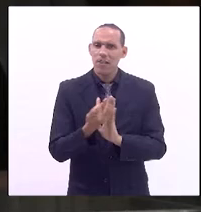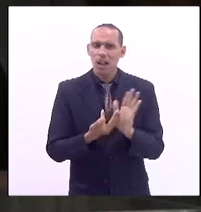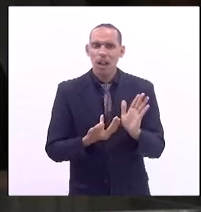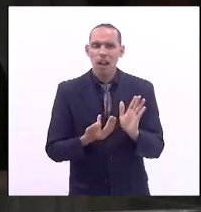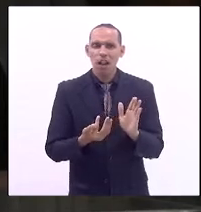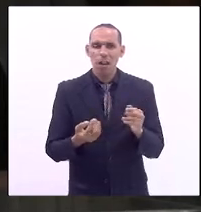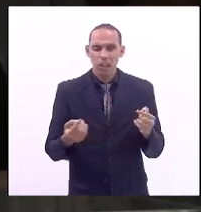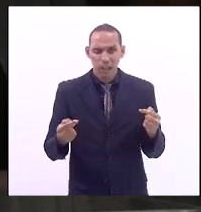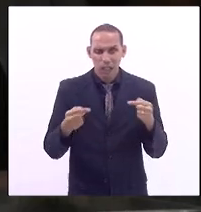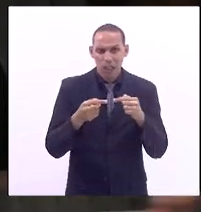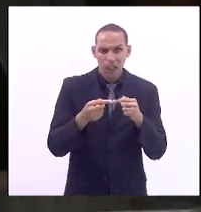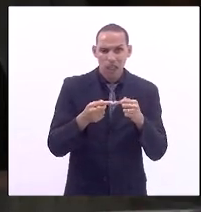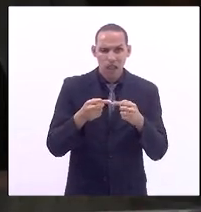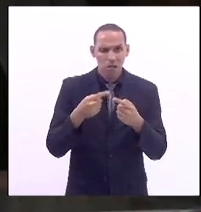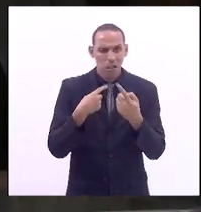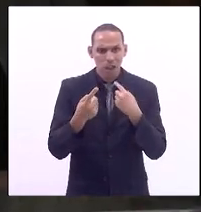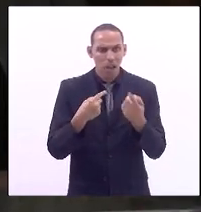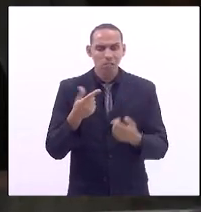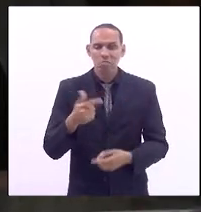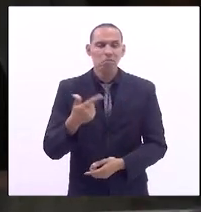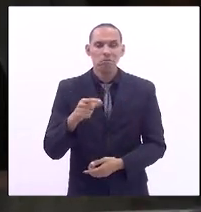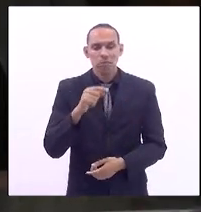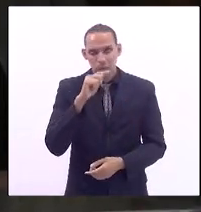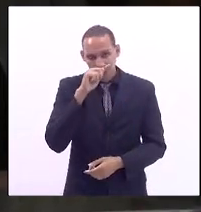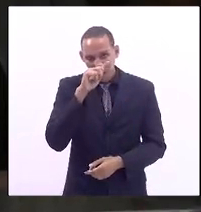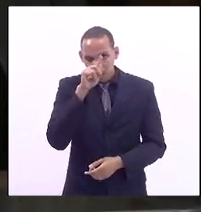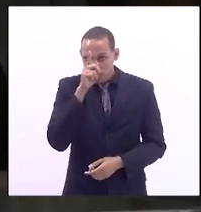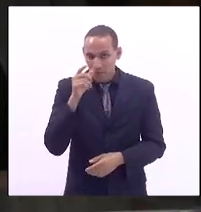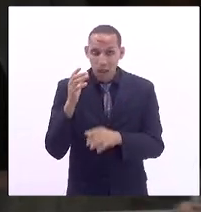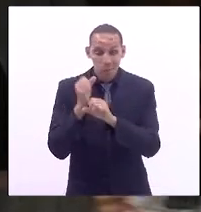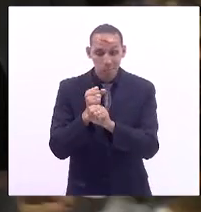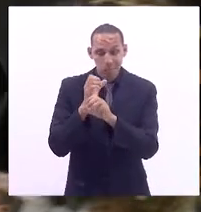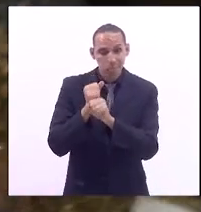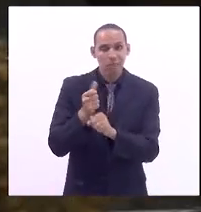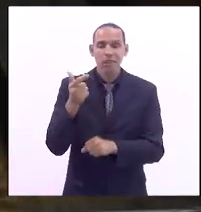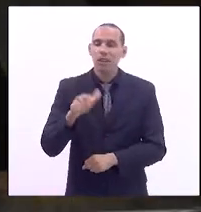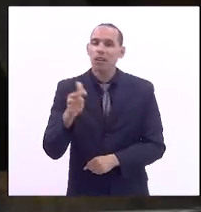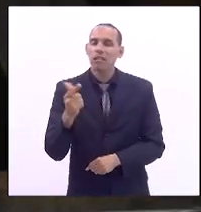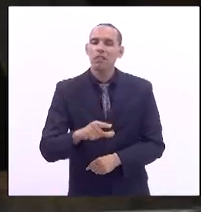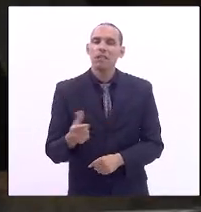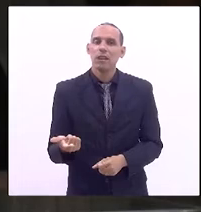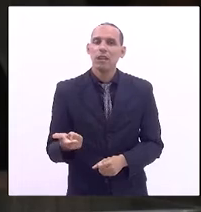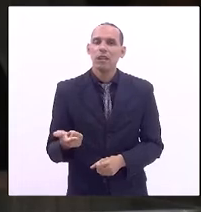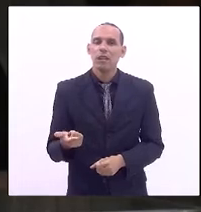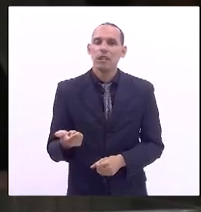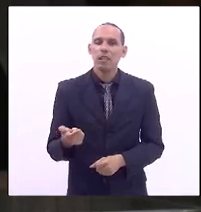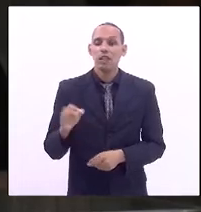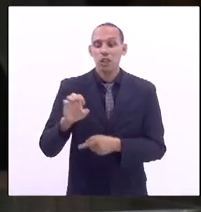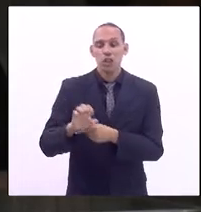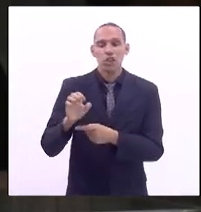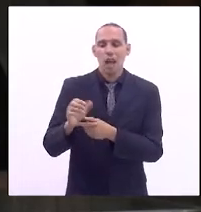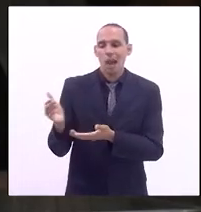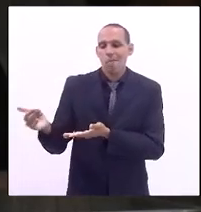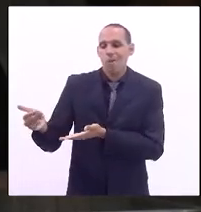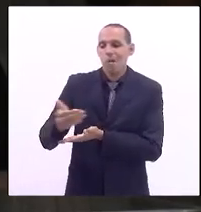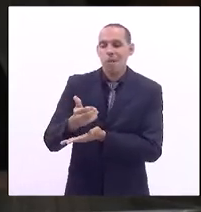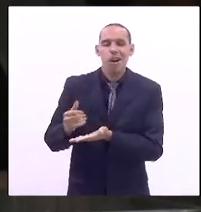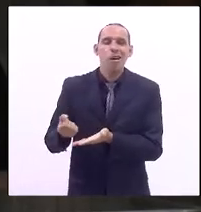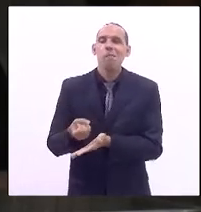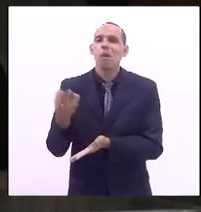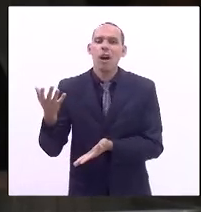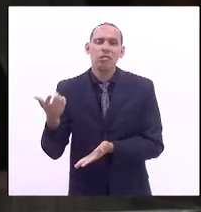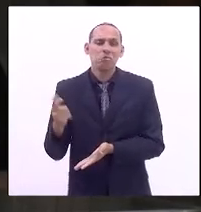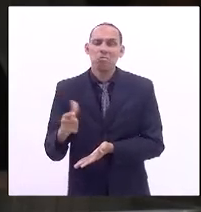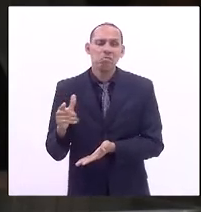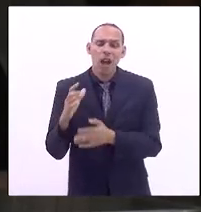não faz parte do debate não há estimativa sequer de quanto o estado pretende arrecadar com essas